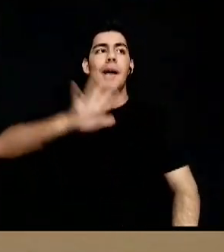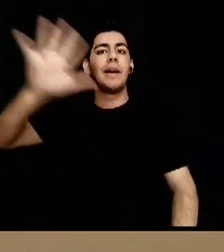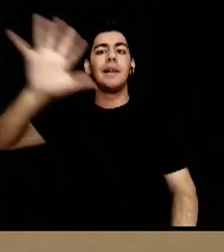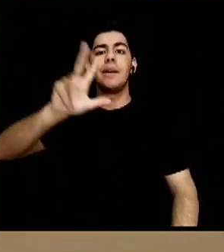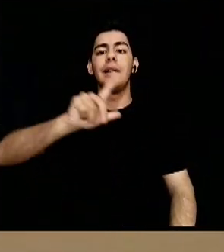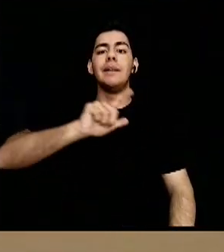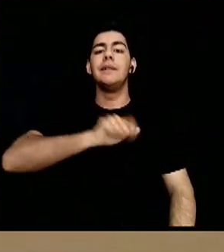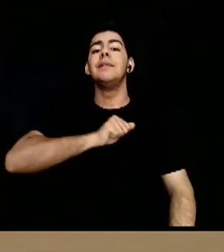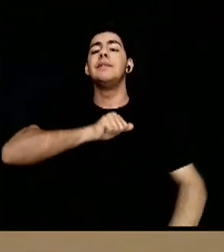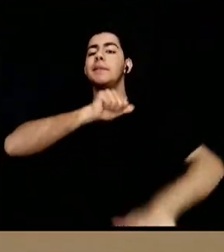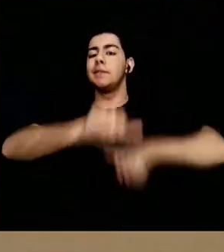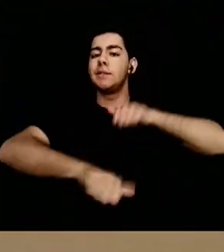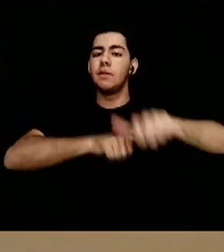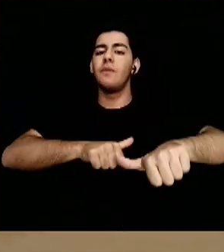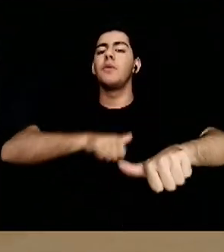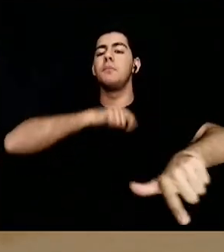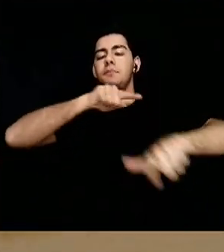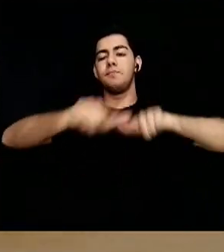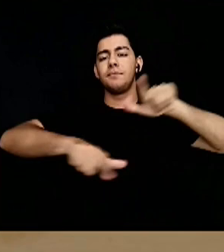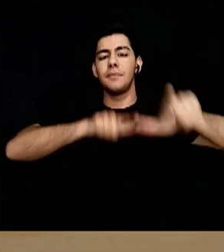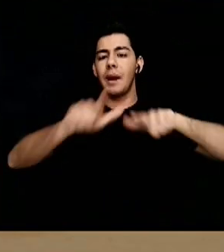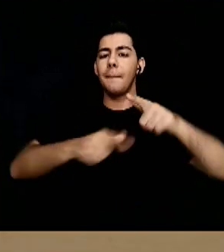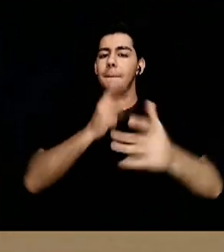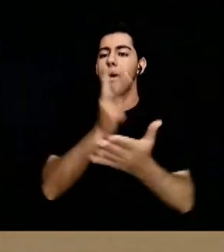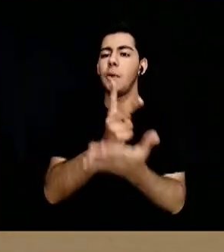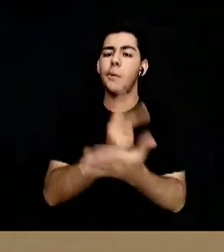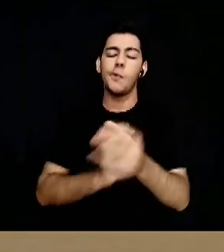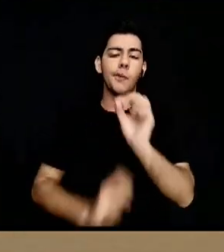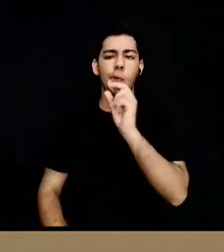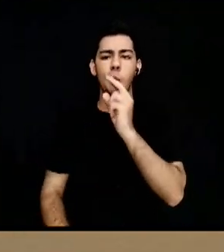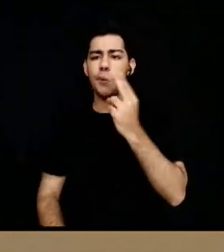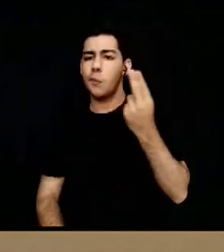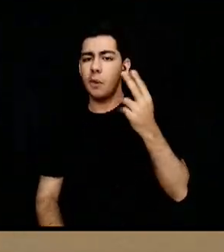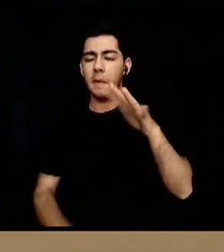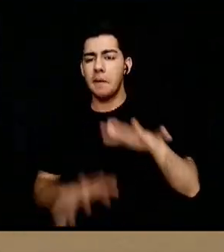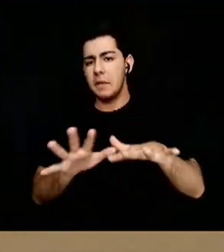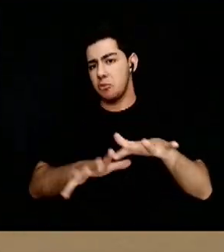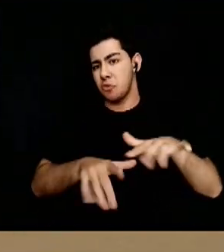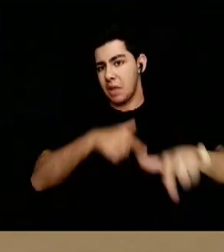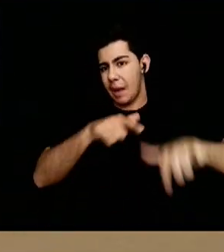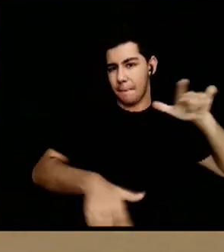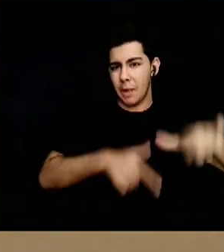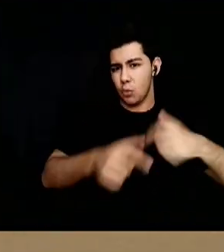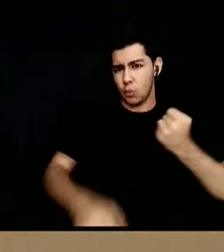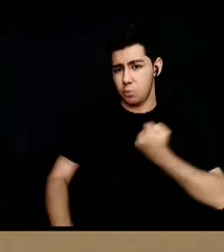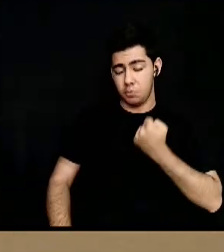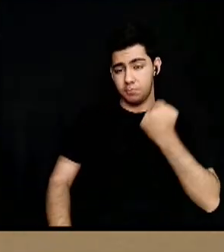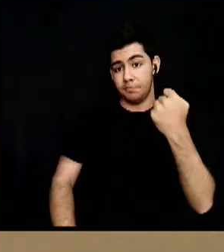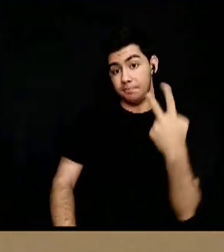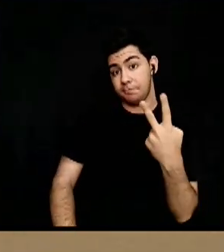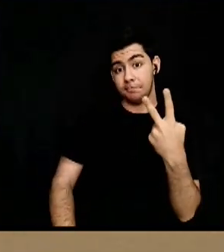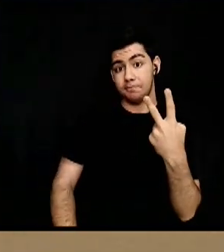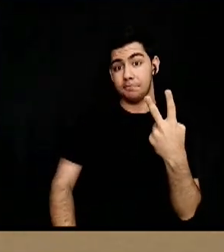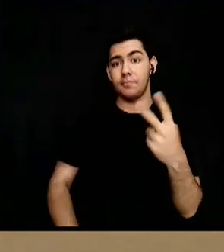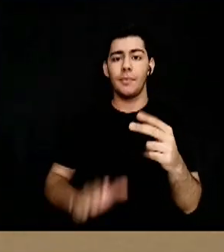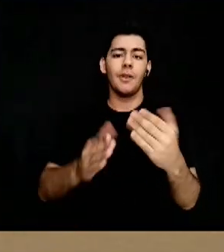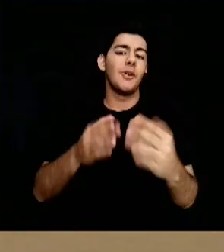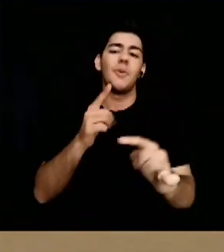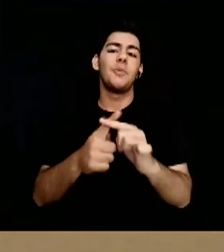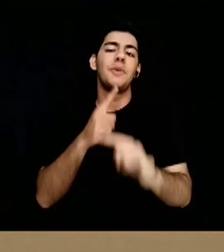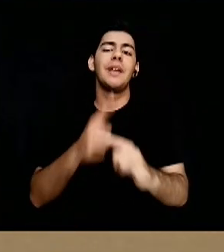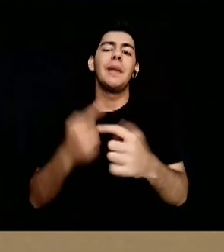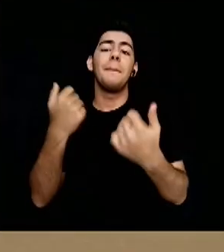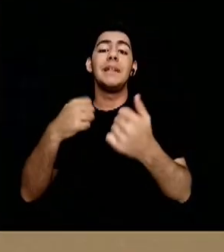trabalho, né? Ou de repente uma segunda renda, né, para a família. Então, por que não aprender várias técnicas, né? Não